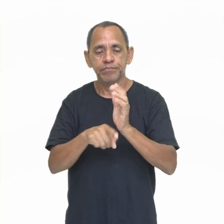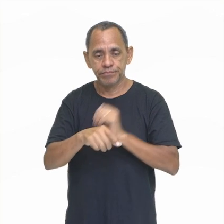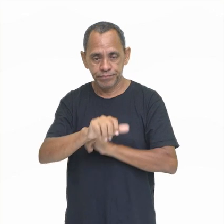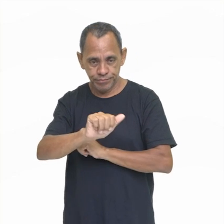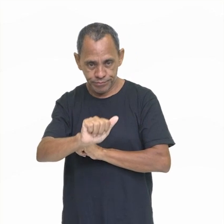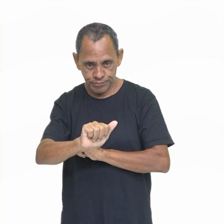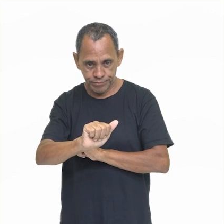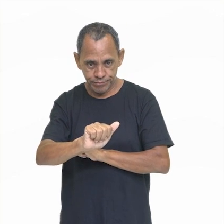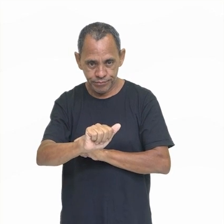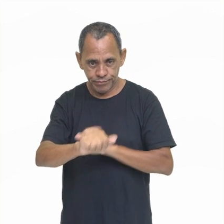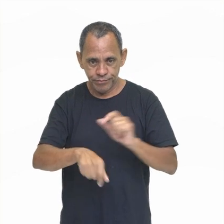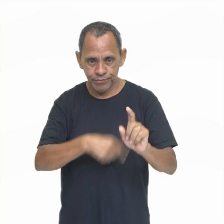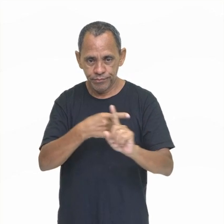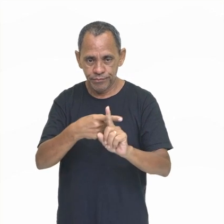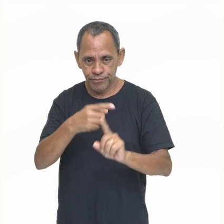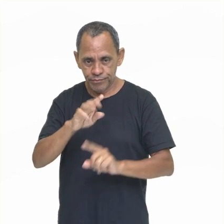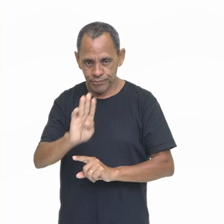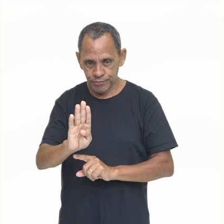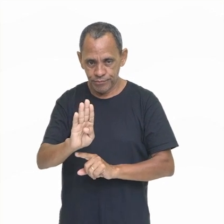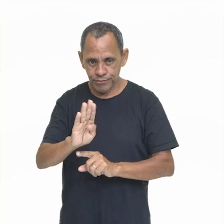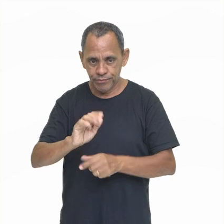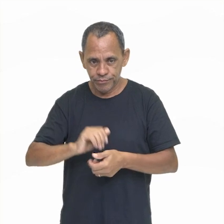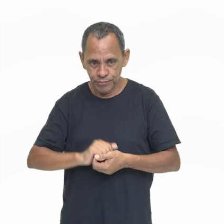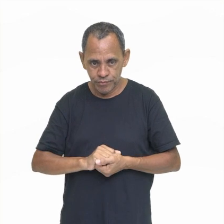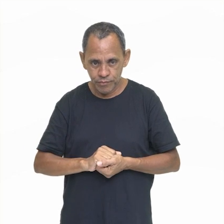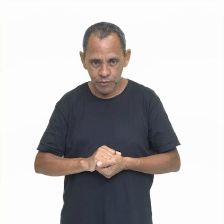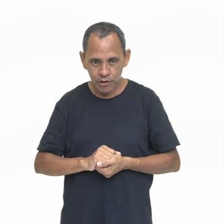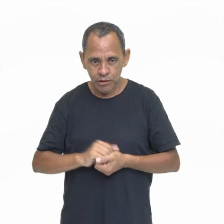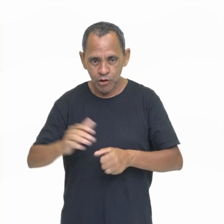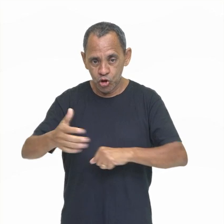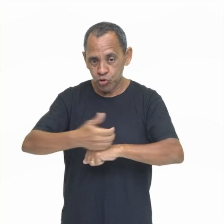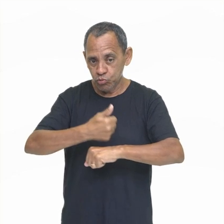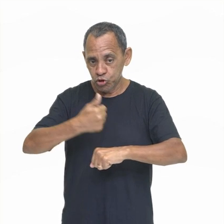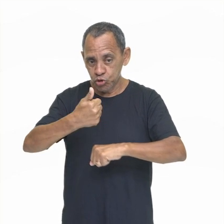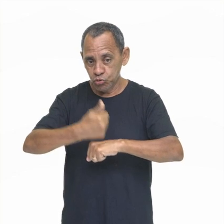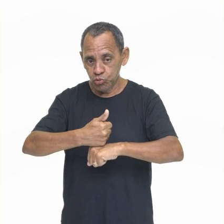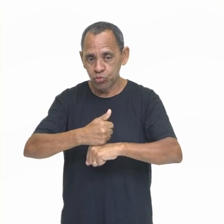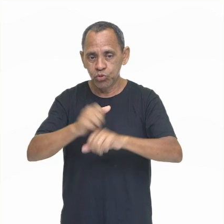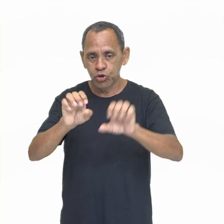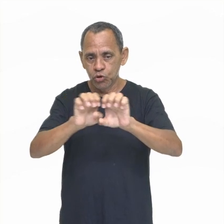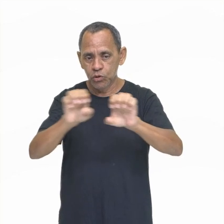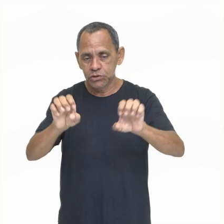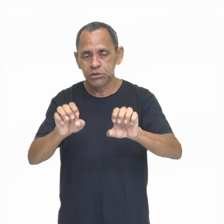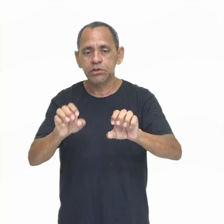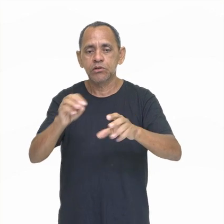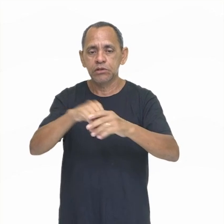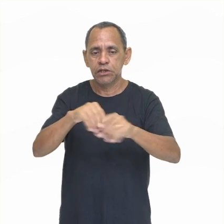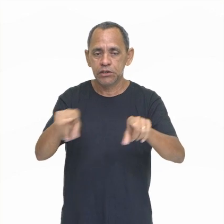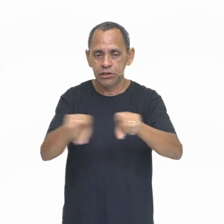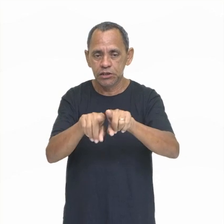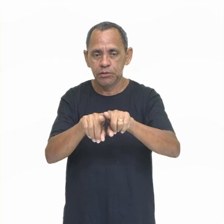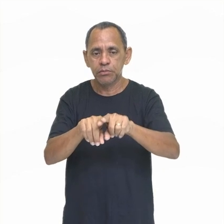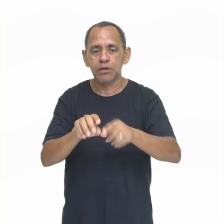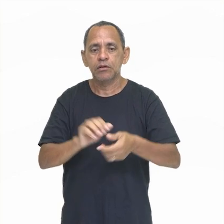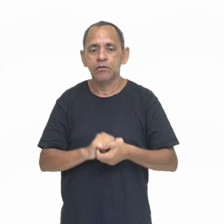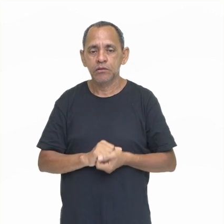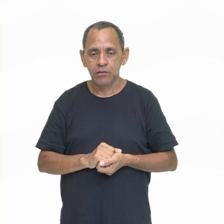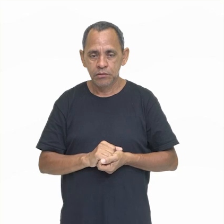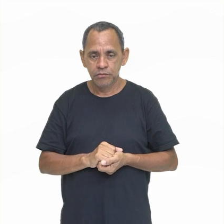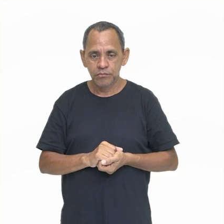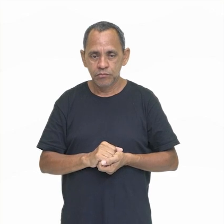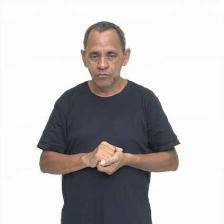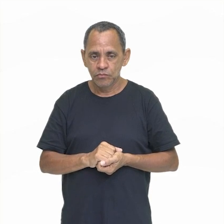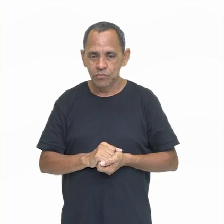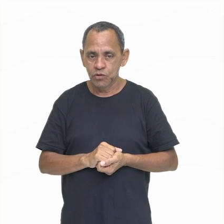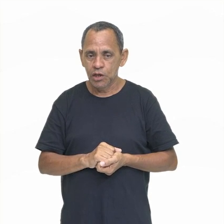a + b tá esse aqui já é uma equação que a gente vai guardar aqui